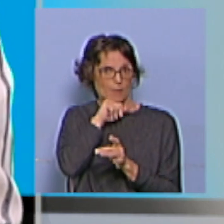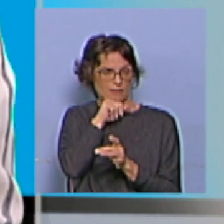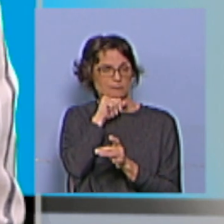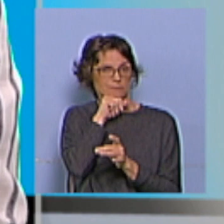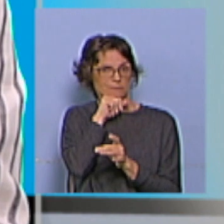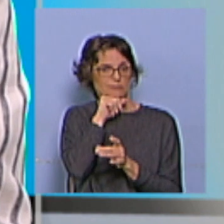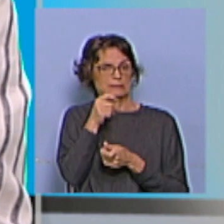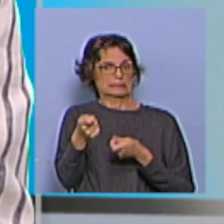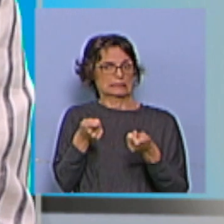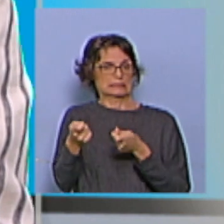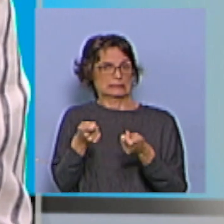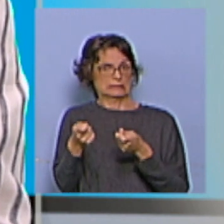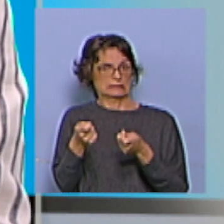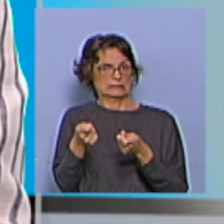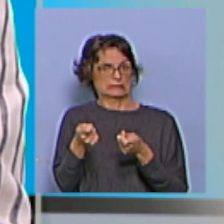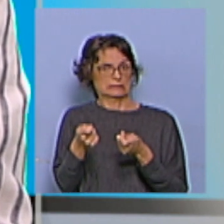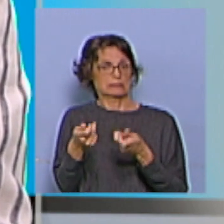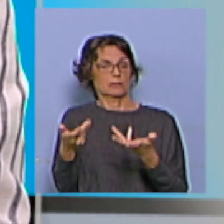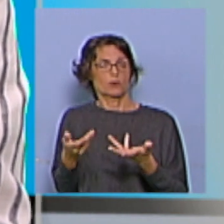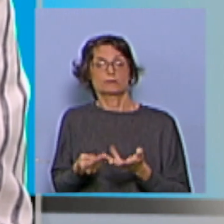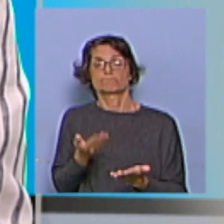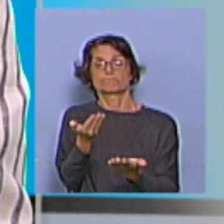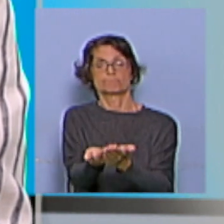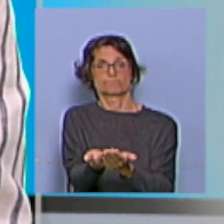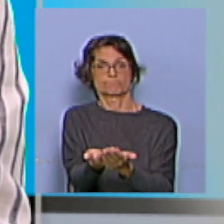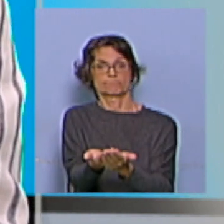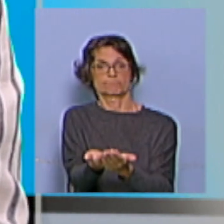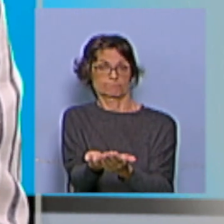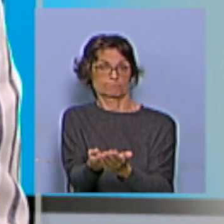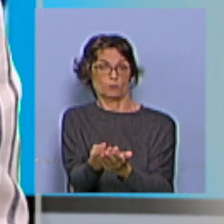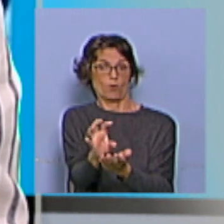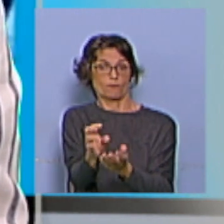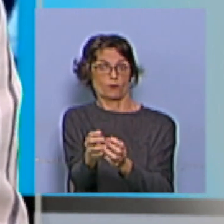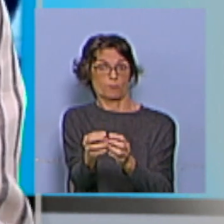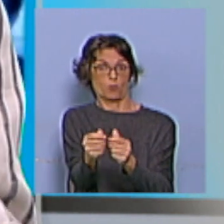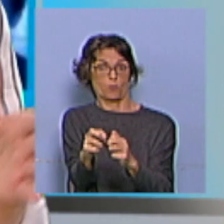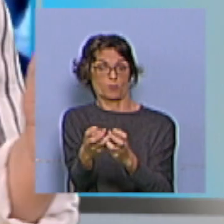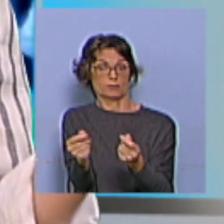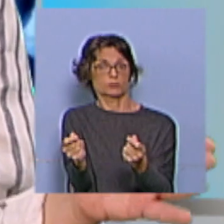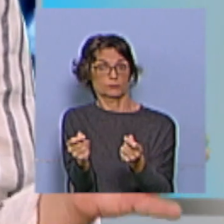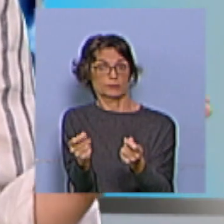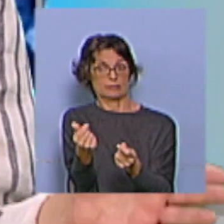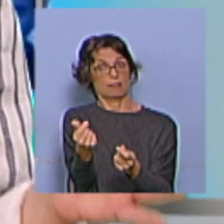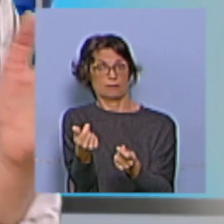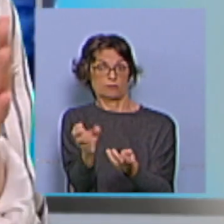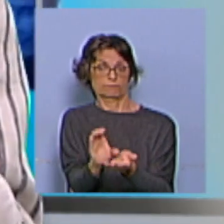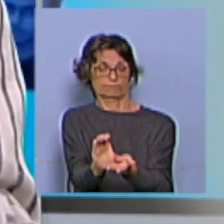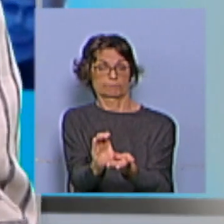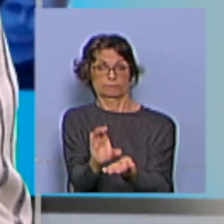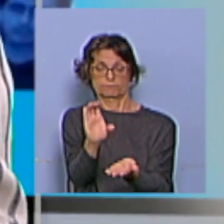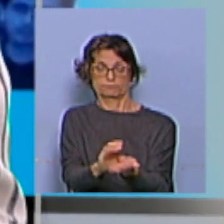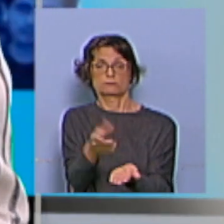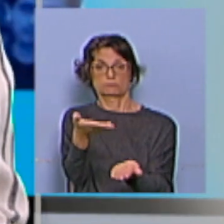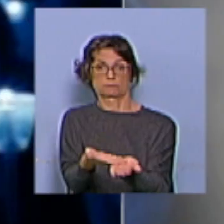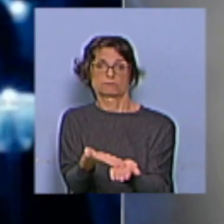executiva, pôs sobre a mesa uma solução, um dinheiro, portanto, um montante específico, a somar aquilo que já era o quadro comunitário